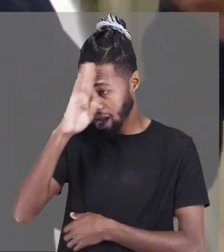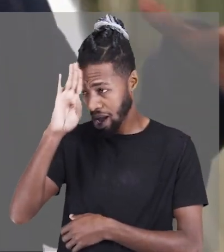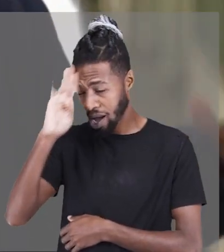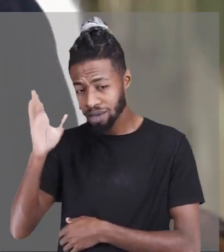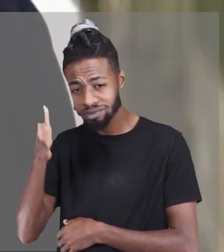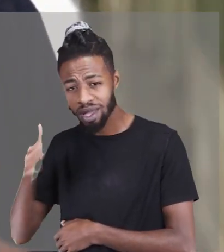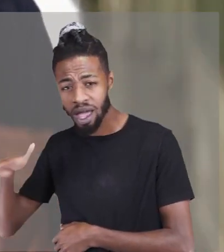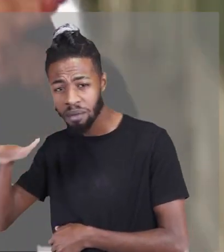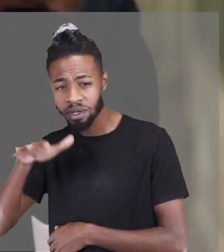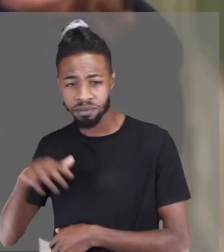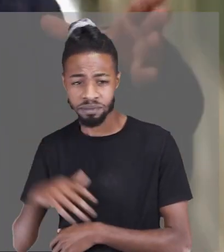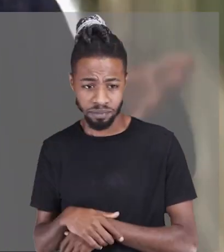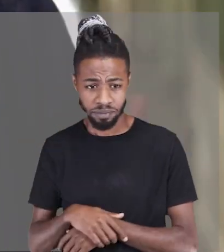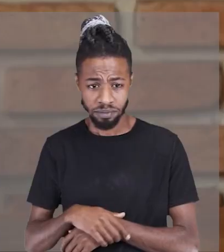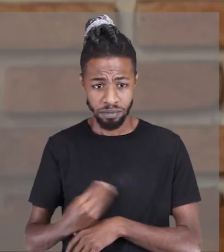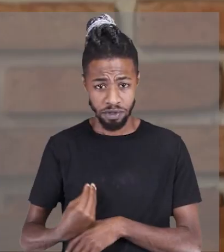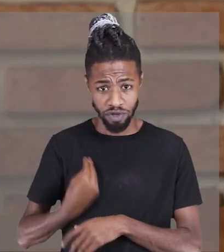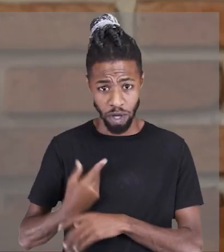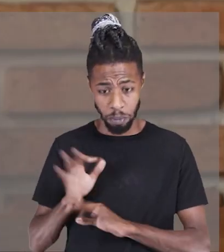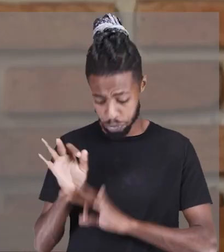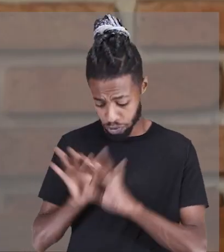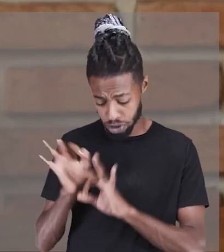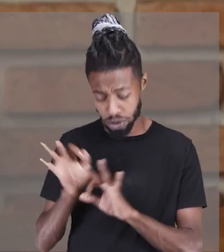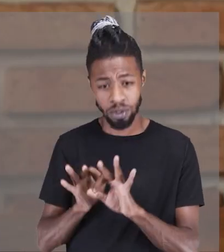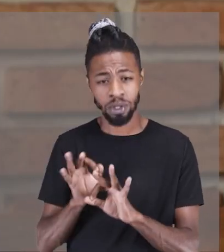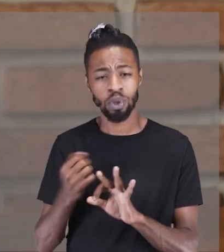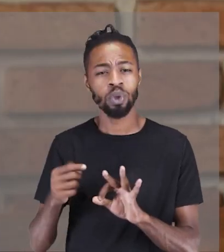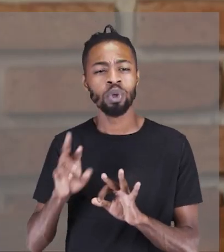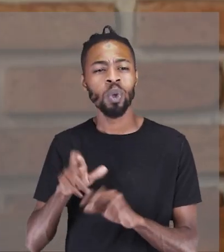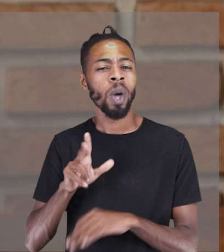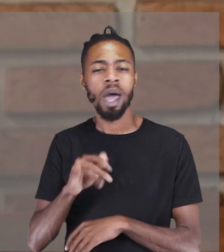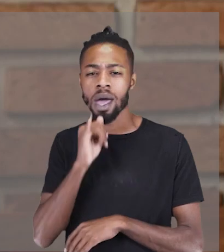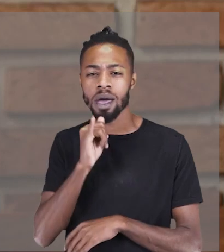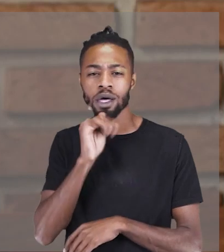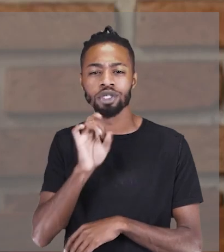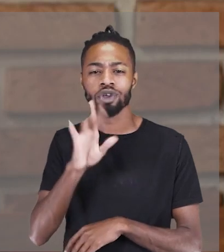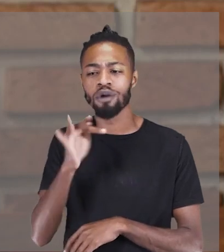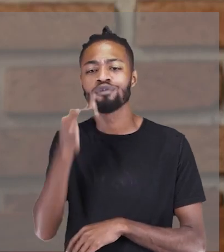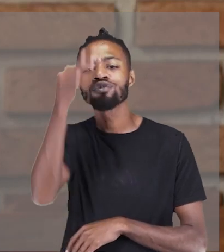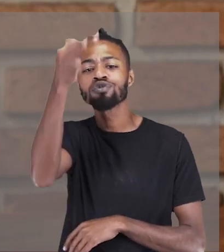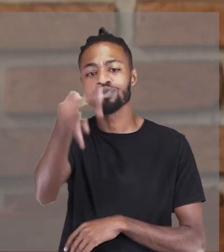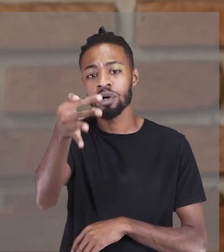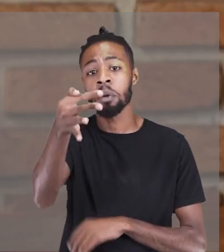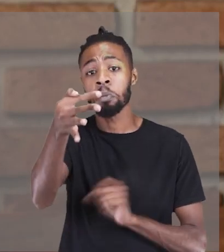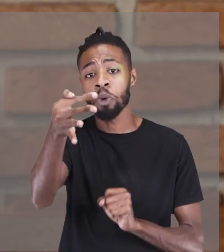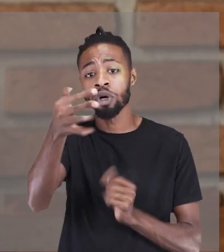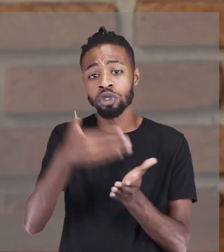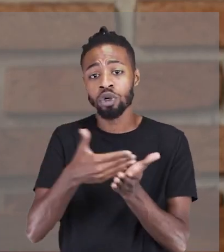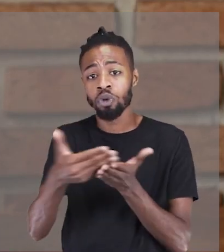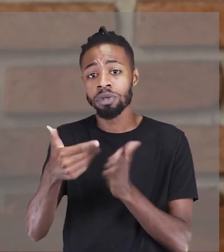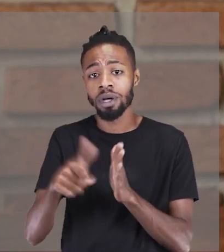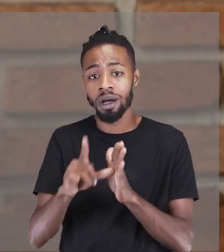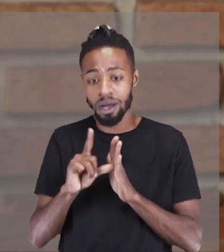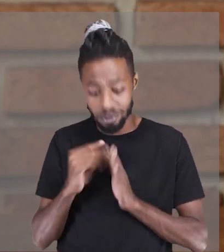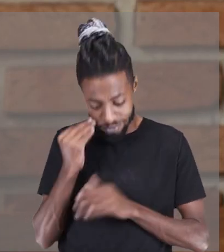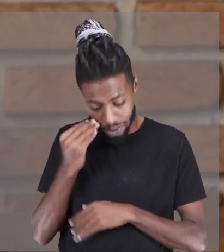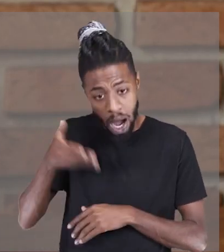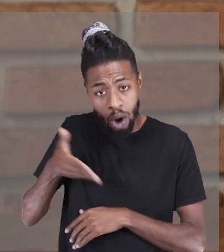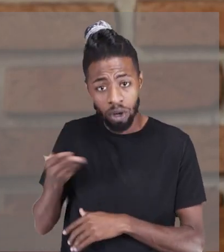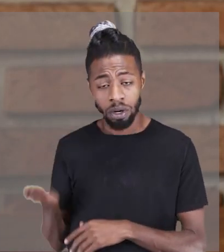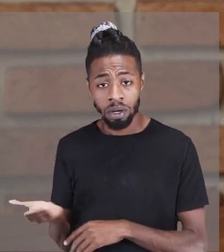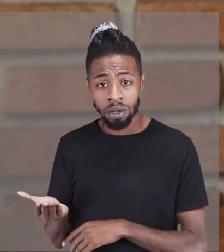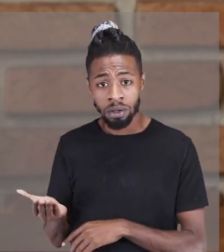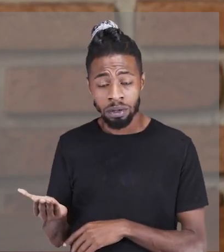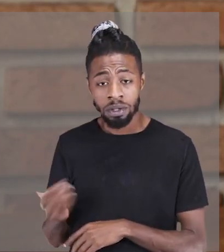vida acadêmica. E o projeto de vida, ele não precisa ser algo para o futuro. Ele pode começar a